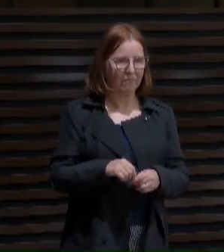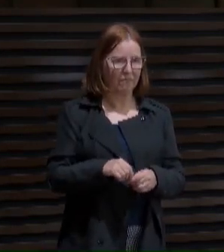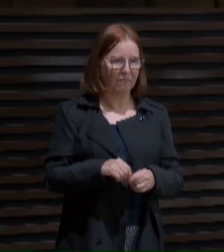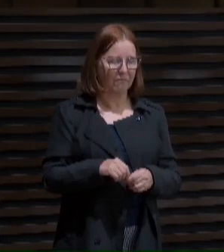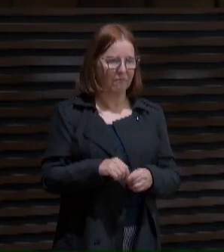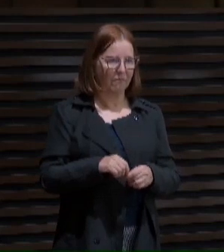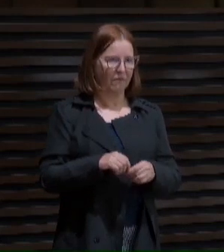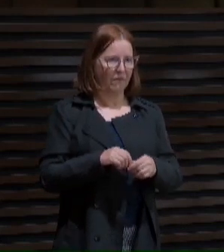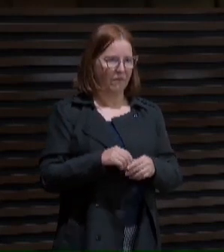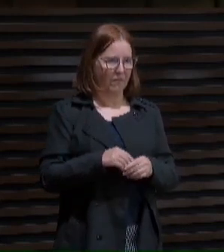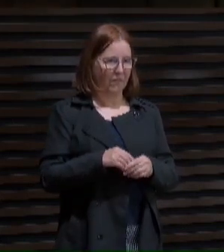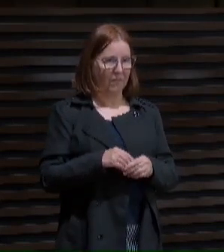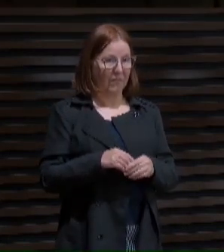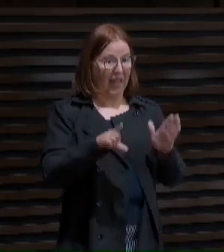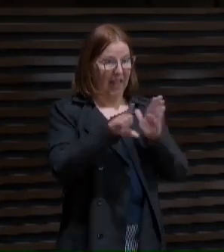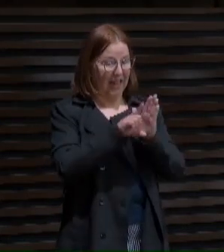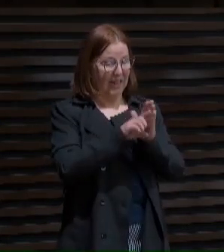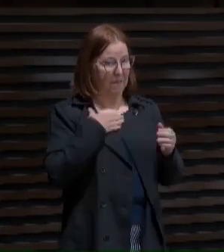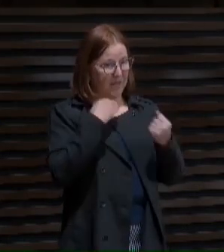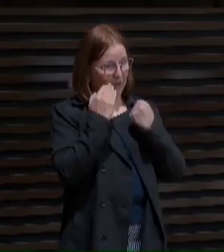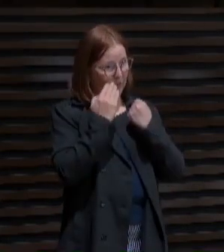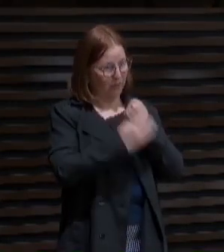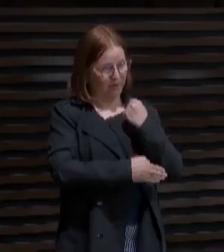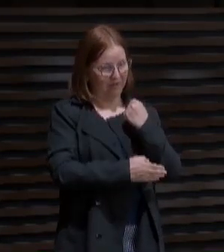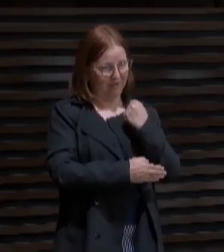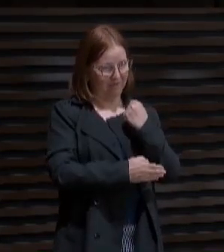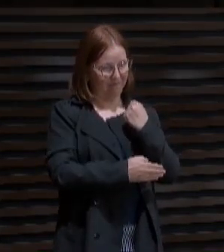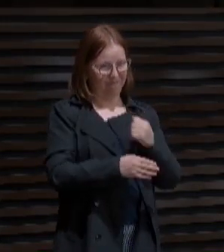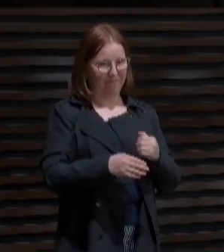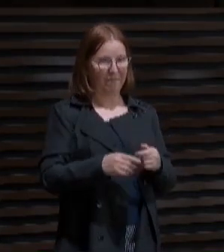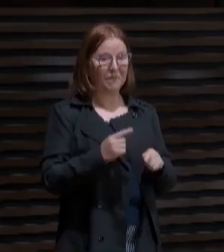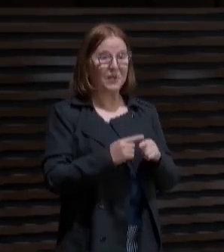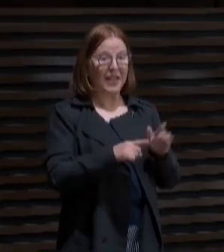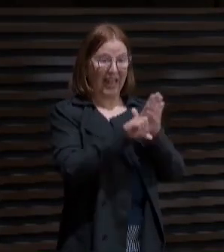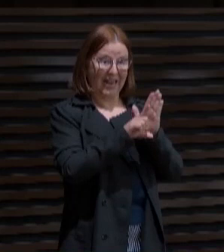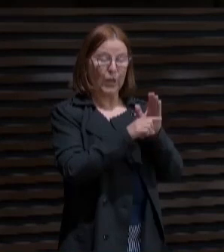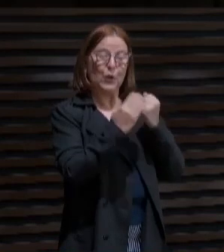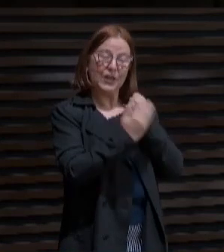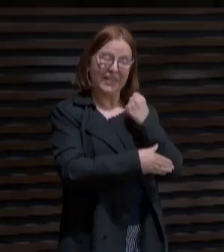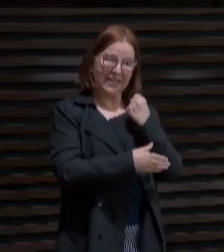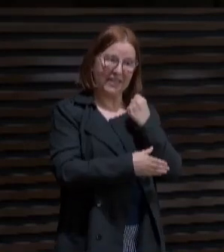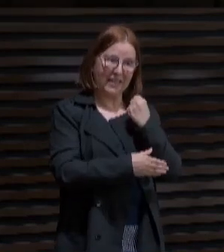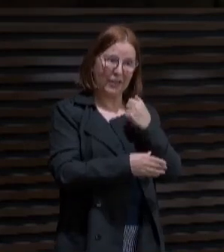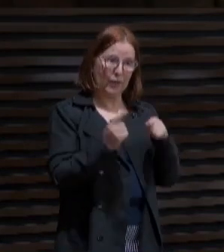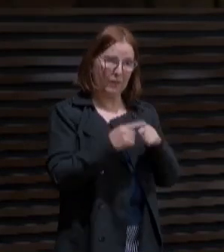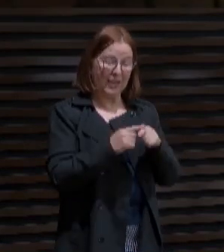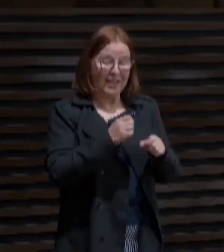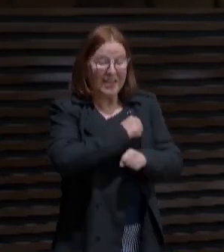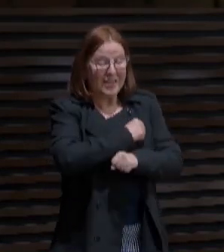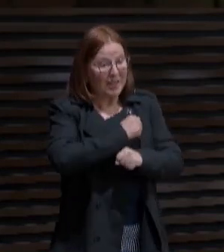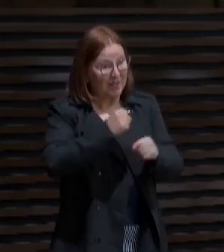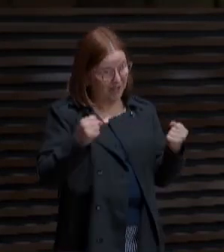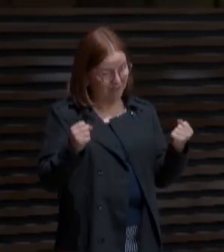da lei, ela me condenou, porque é isso que a lei faz, ela te condena. Porque você é incapaz, por conta